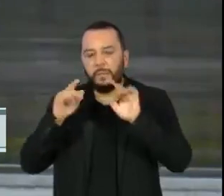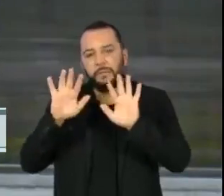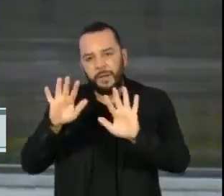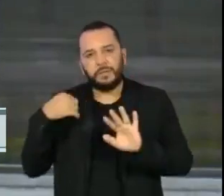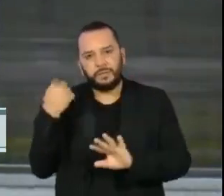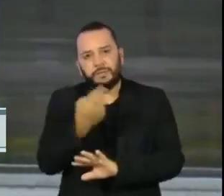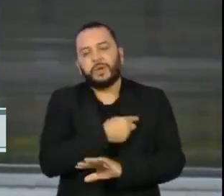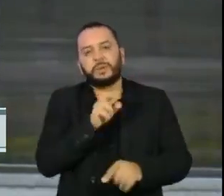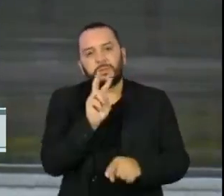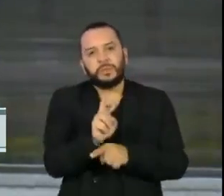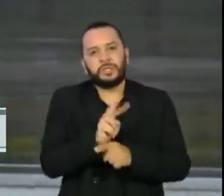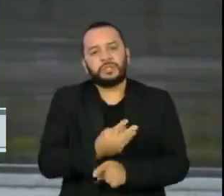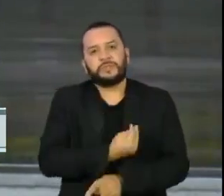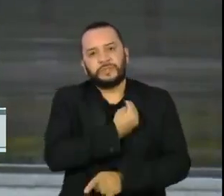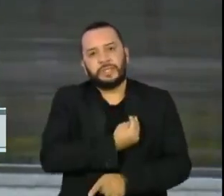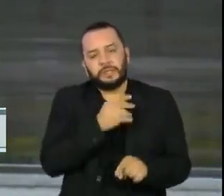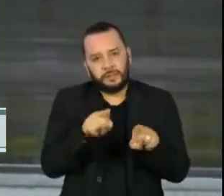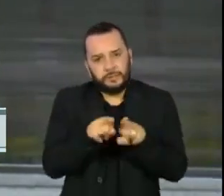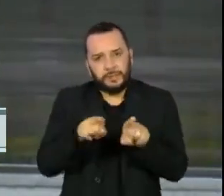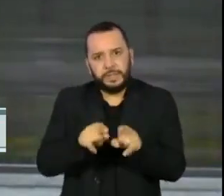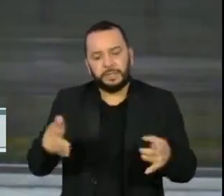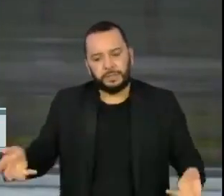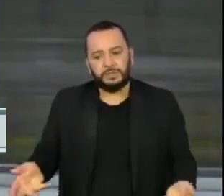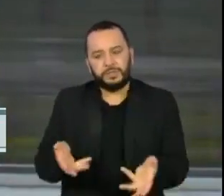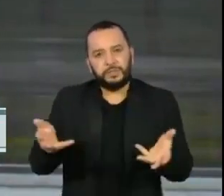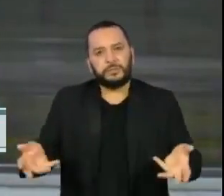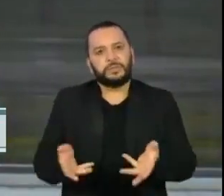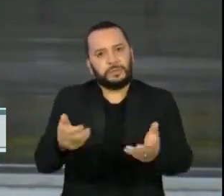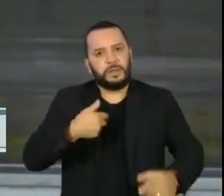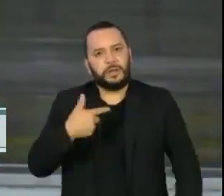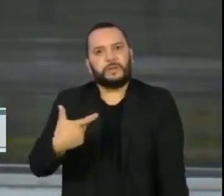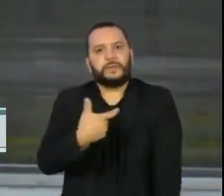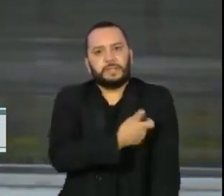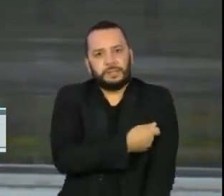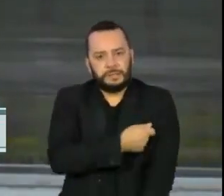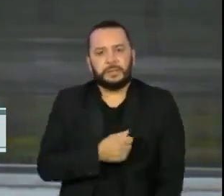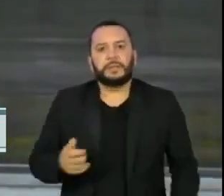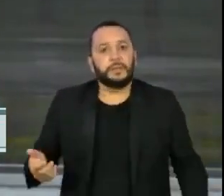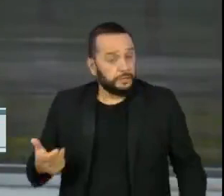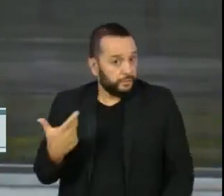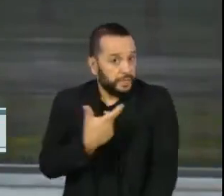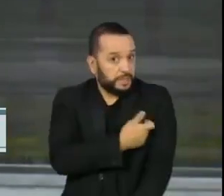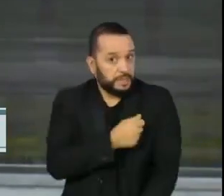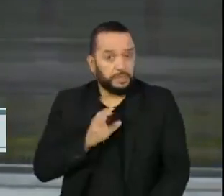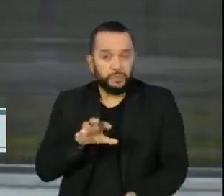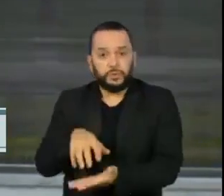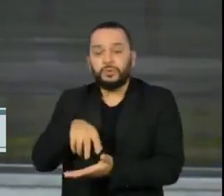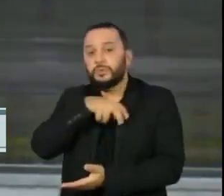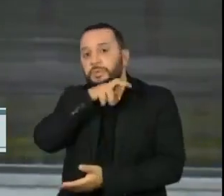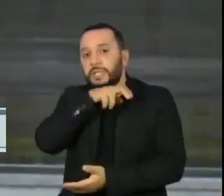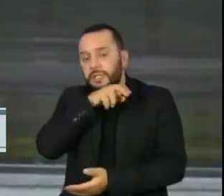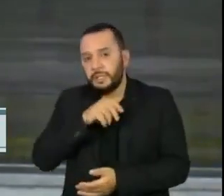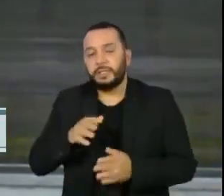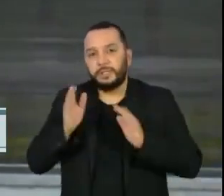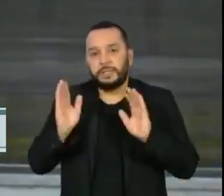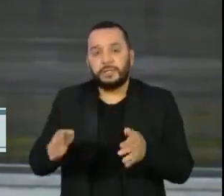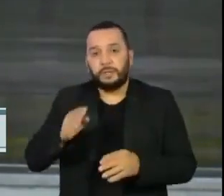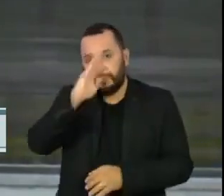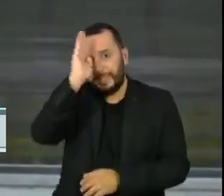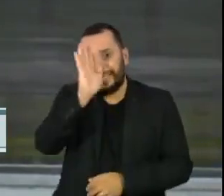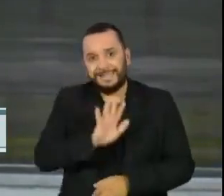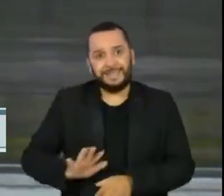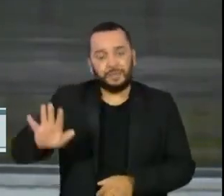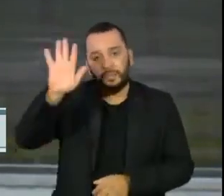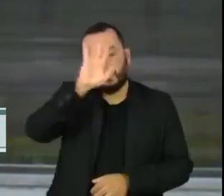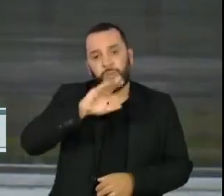vamos estimular ainda mais as vacinas do Butantan. De cada 10 vacinas que são aplicadas no